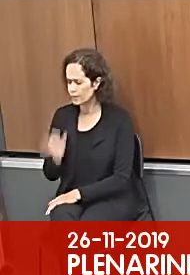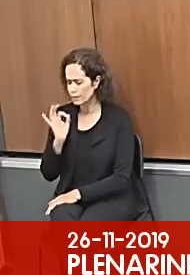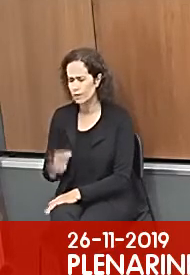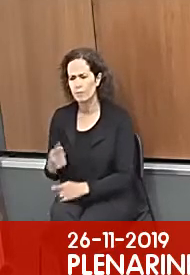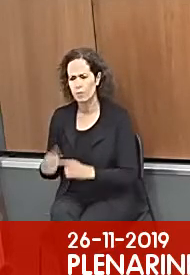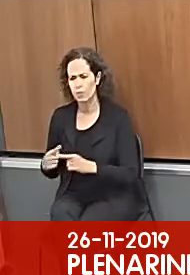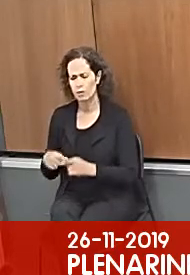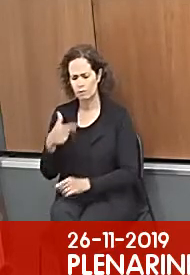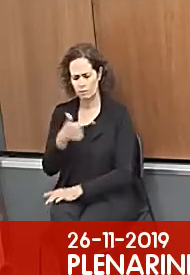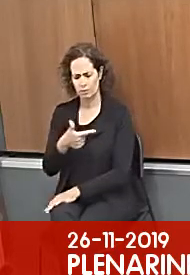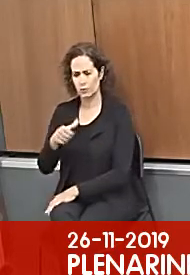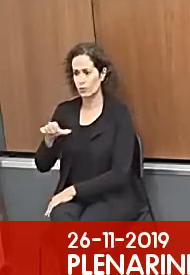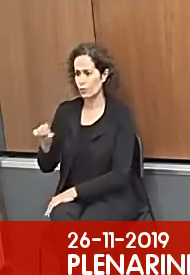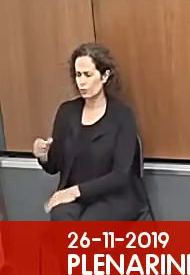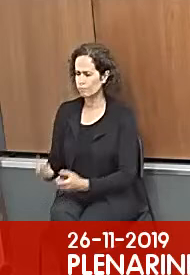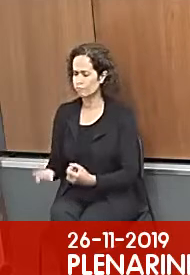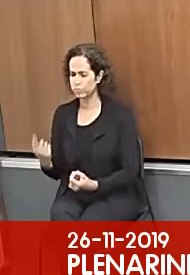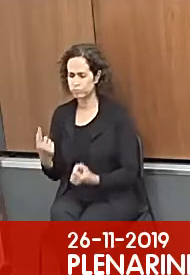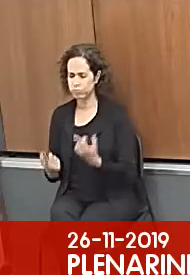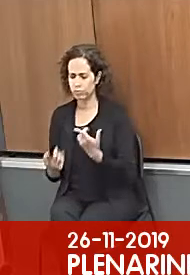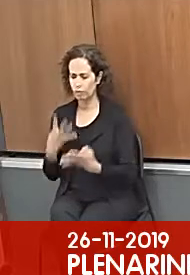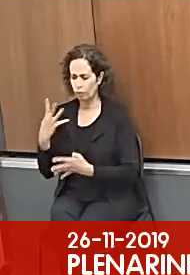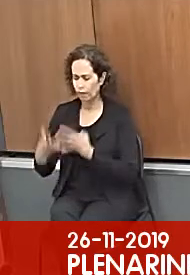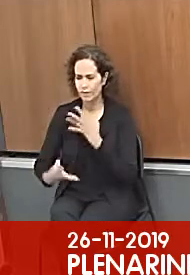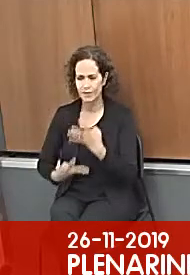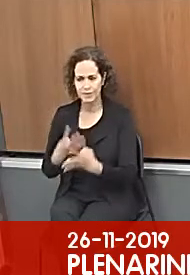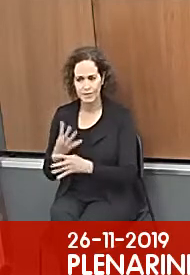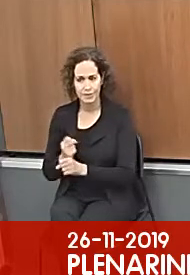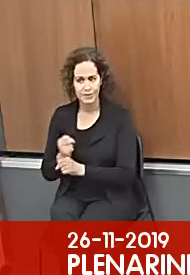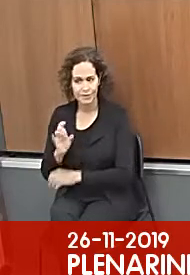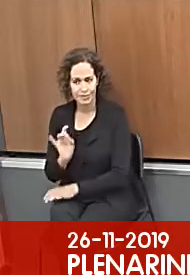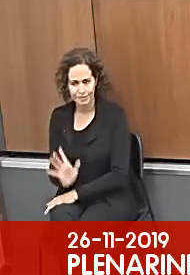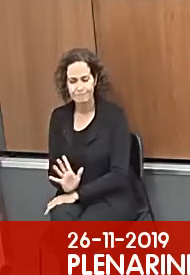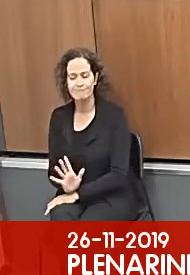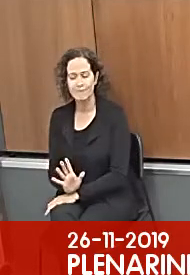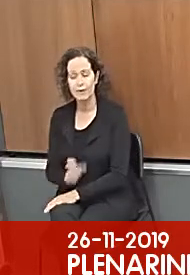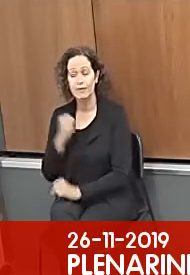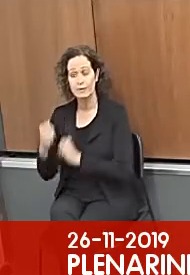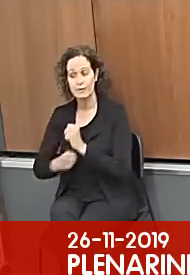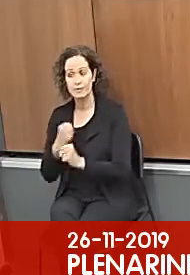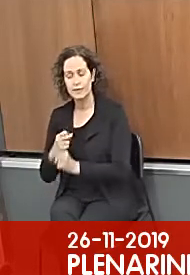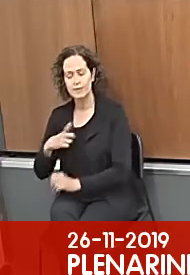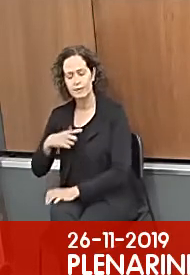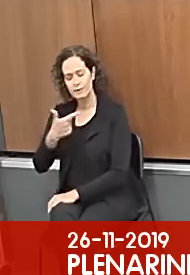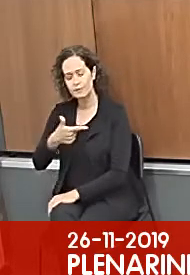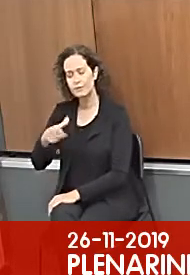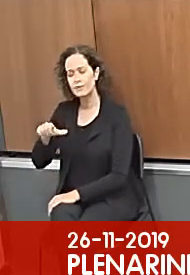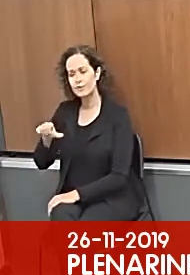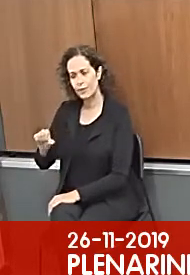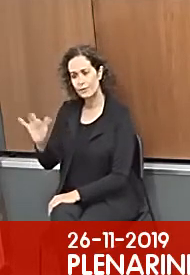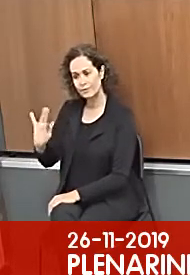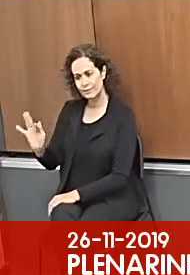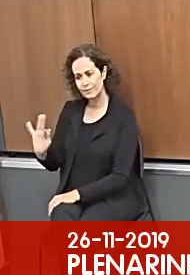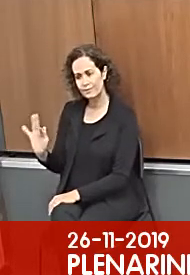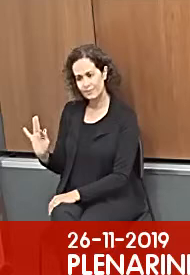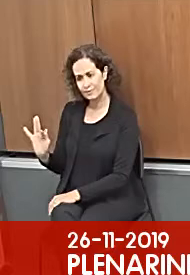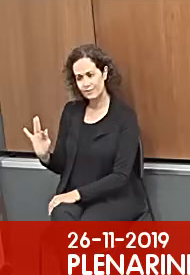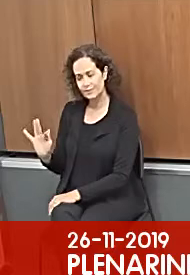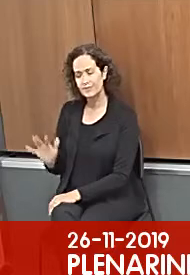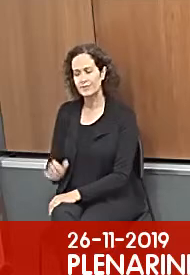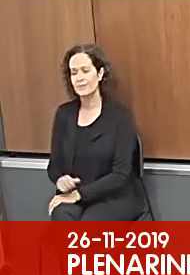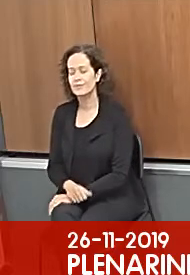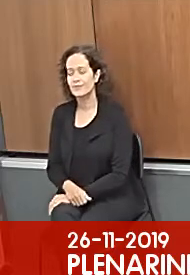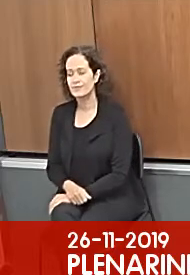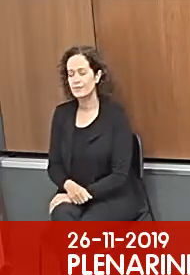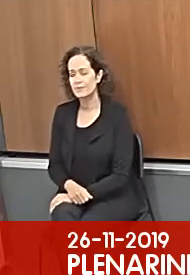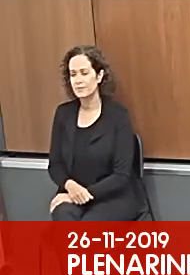dia 29 é um dia raro, de 4 em 4 anos. O ano que vem tem o dia 29 de fevereiro. E,